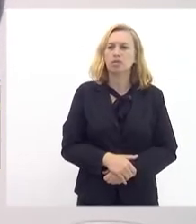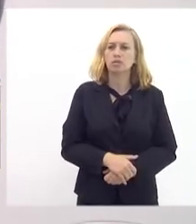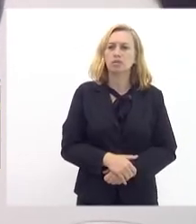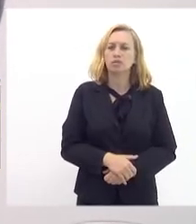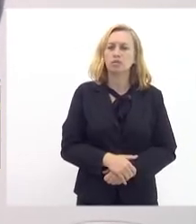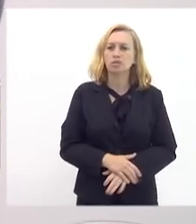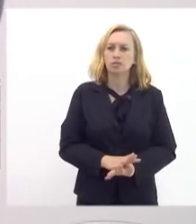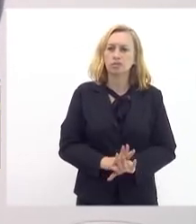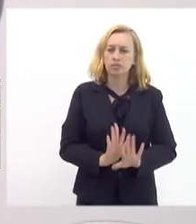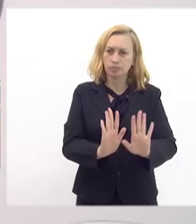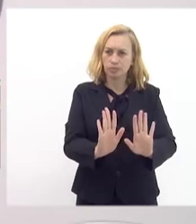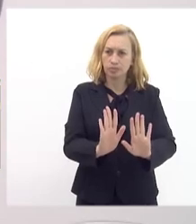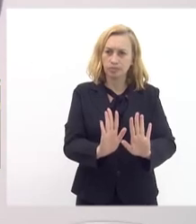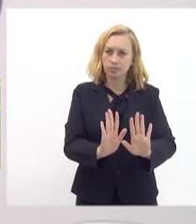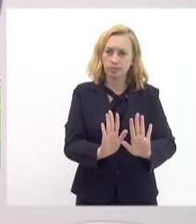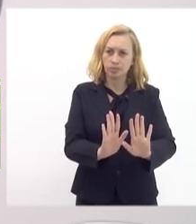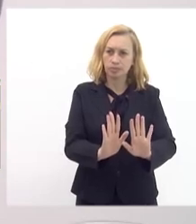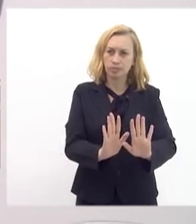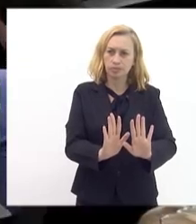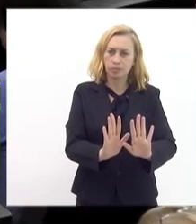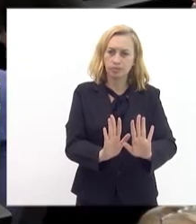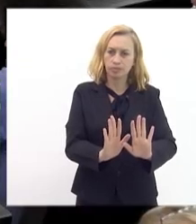senhoras 1